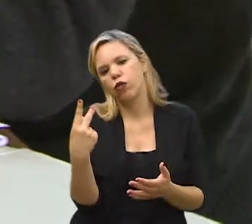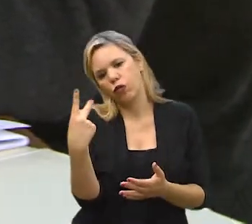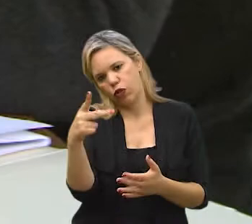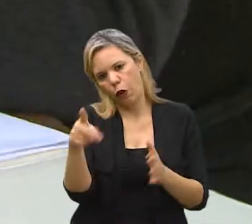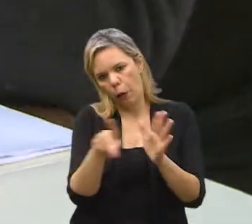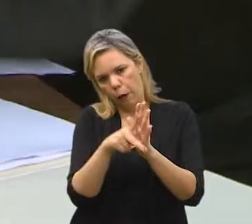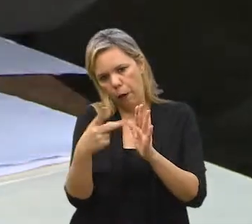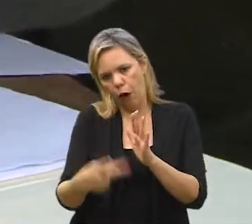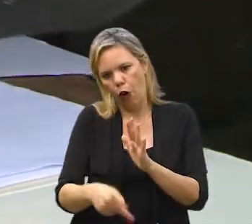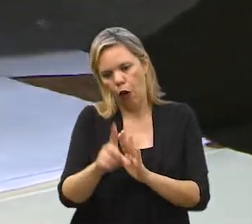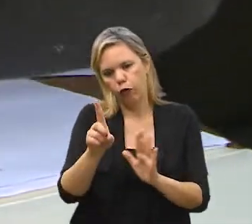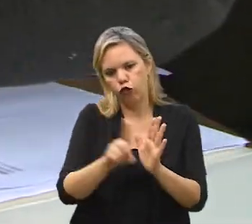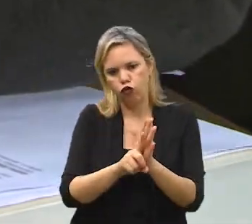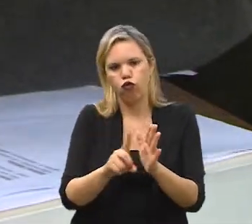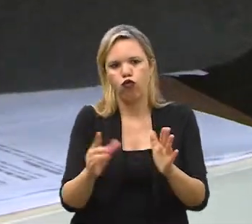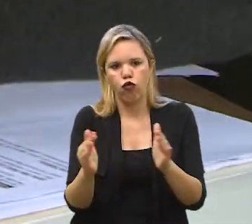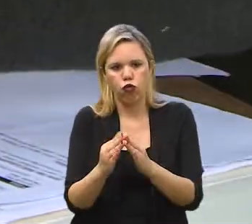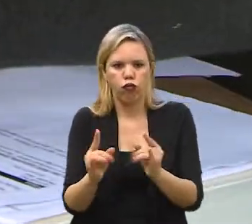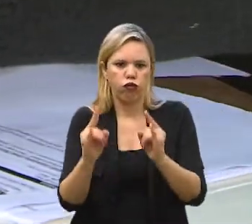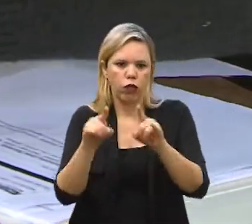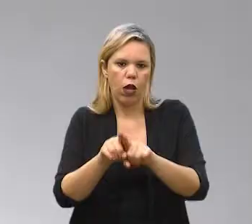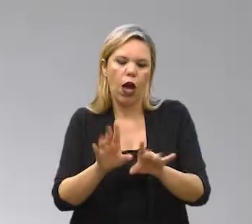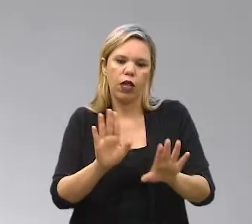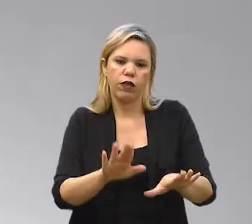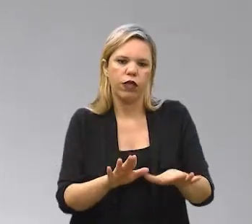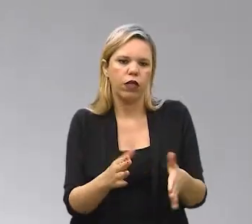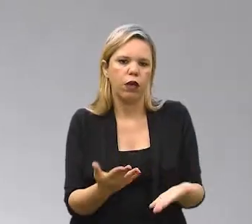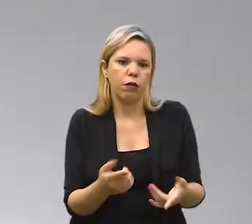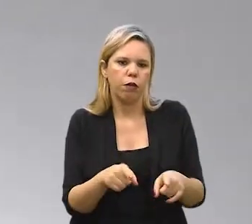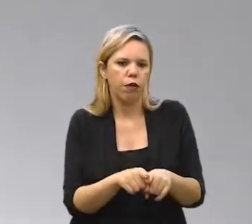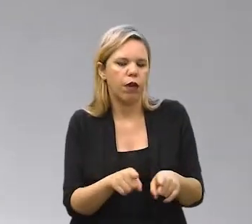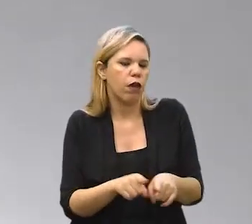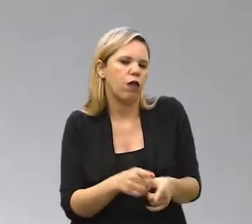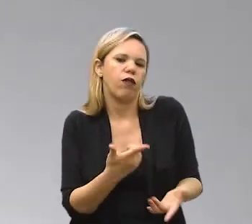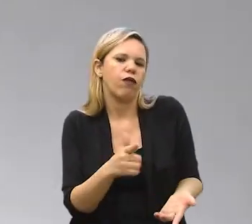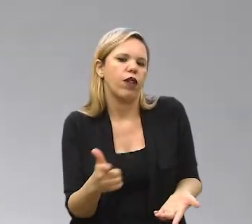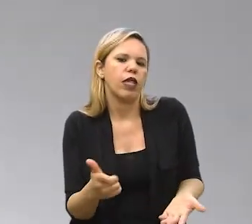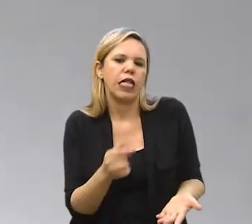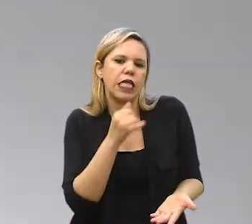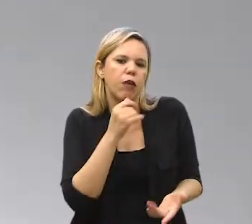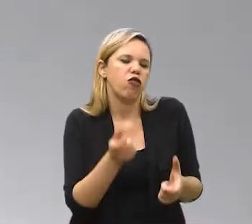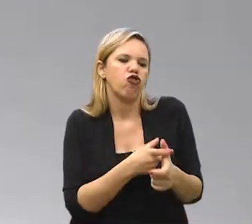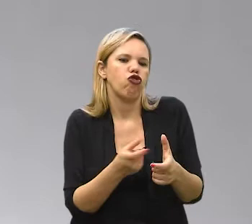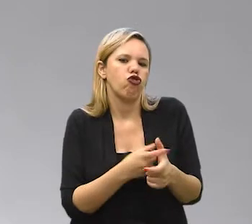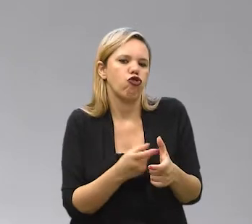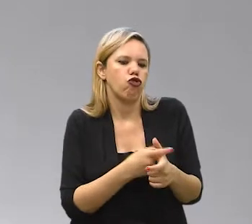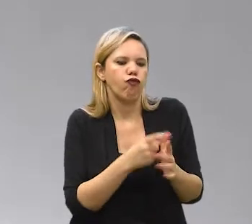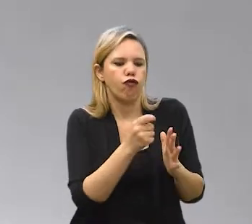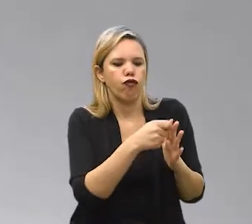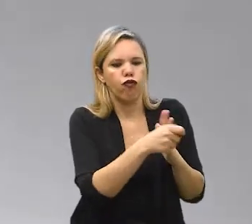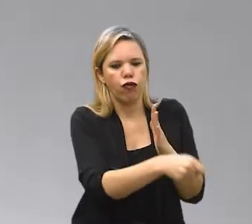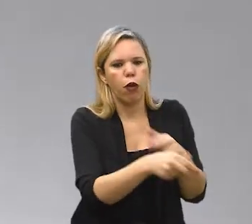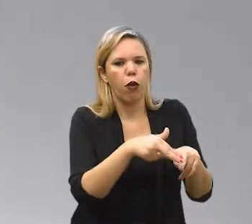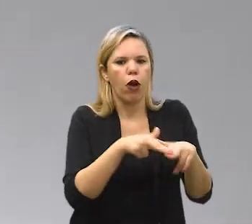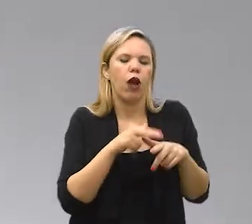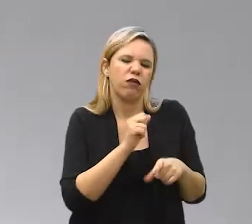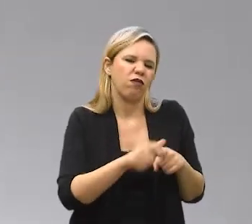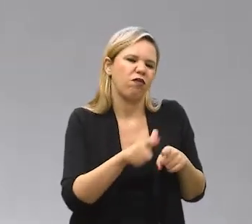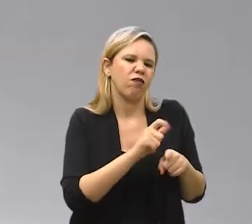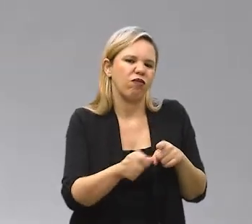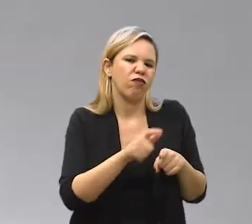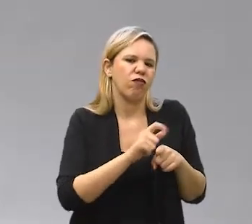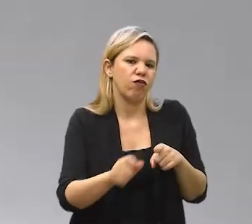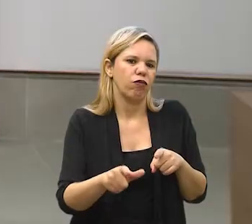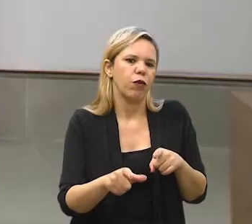patrimônio, você está também, muitas vezes, deixando de ter um custo financeiro mensal por conta do aluguel que, eventualmente,